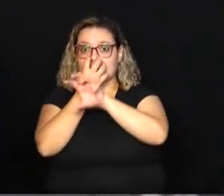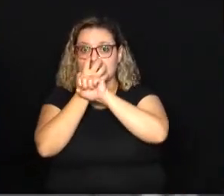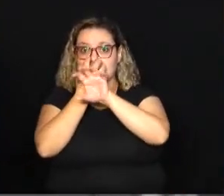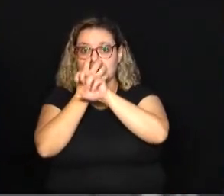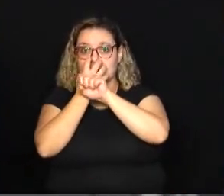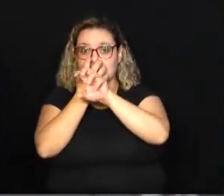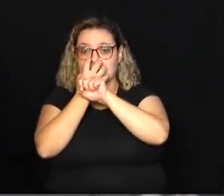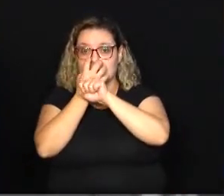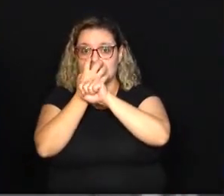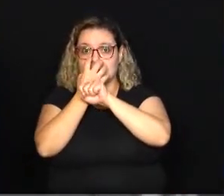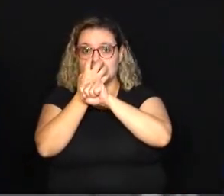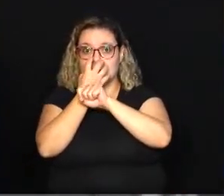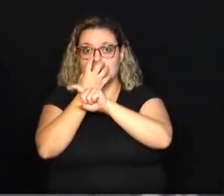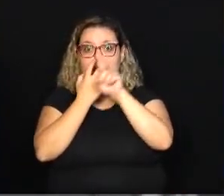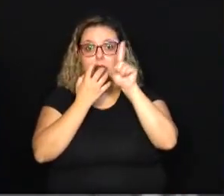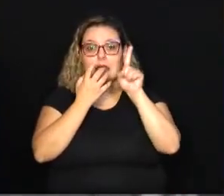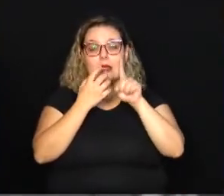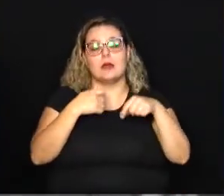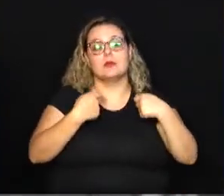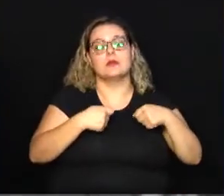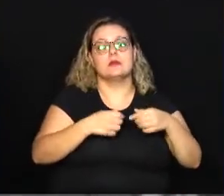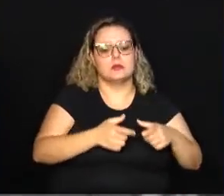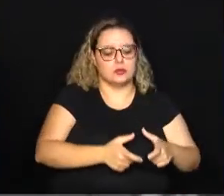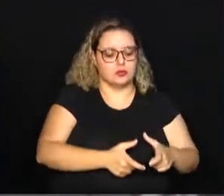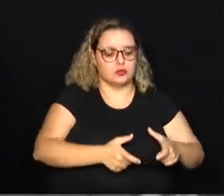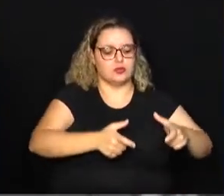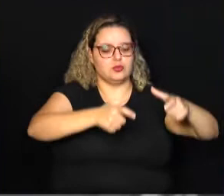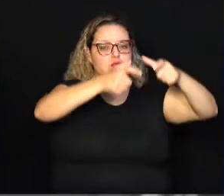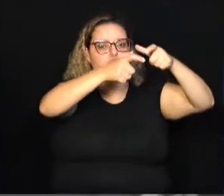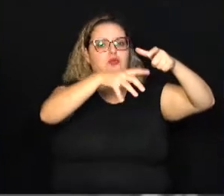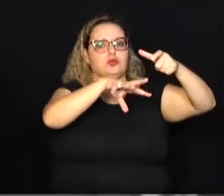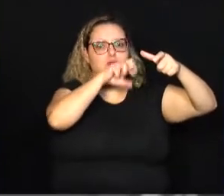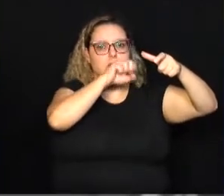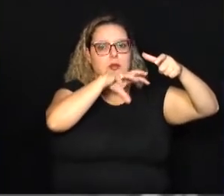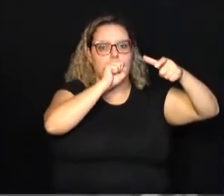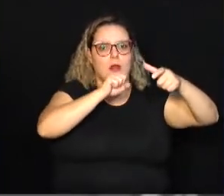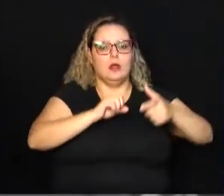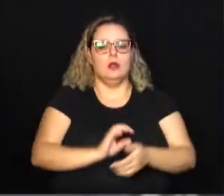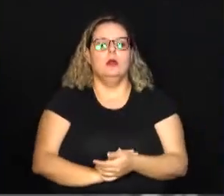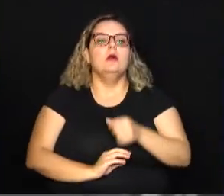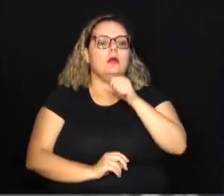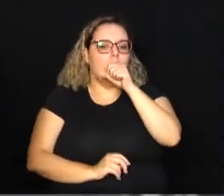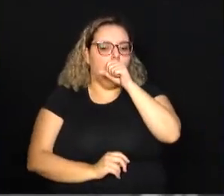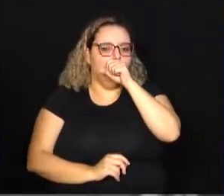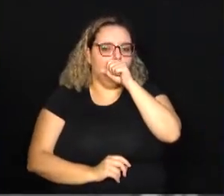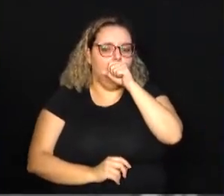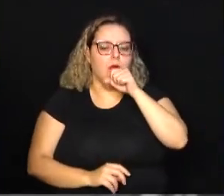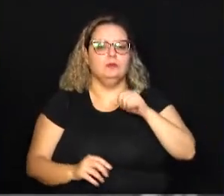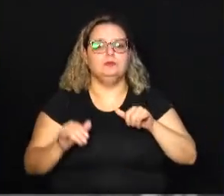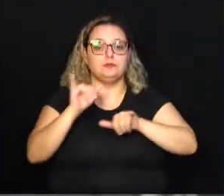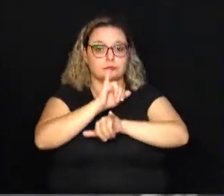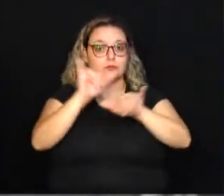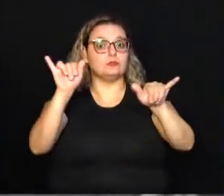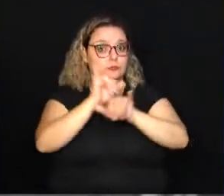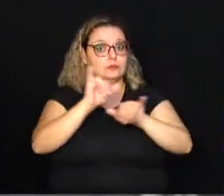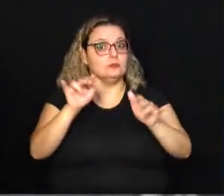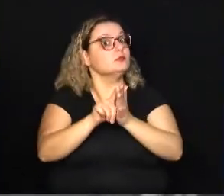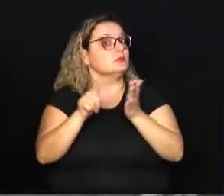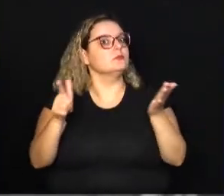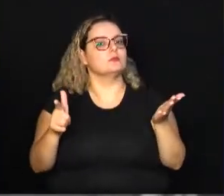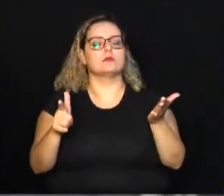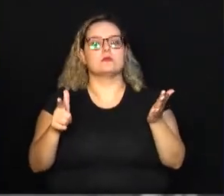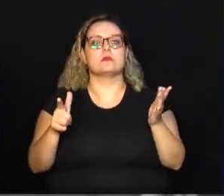de cilindro de oxigênio. E como todos devem saber, estão observando pelo noticiário, muito complicado